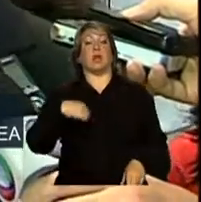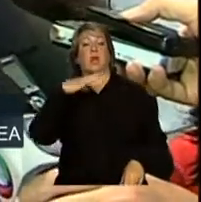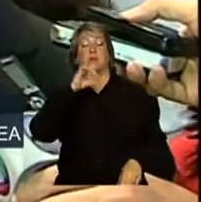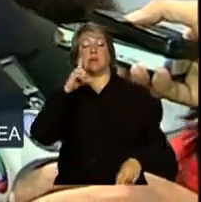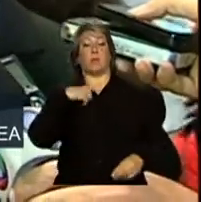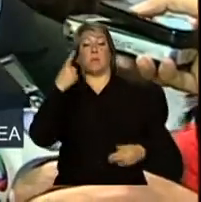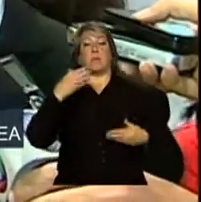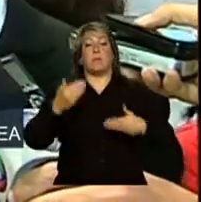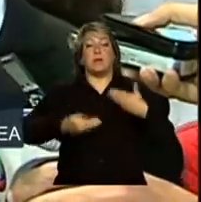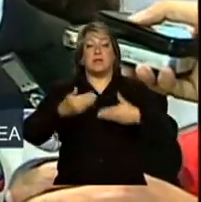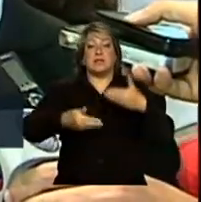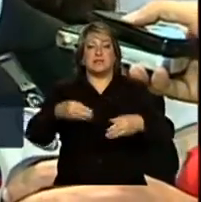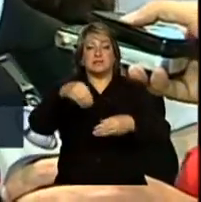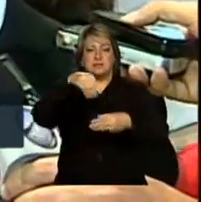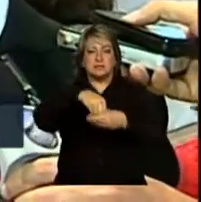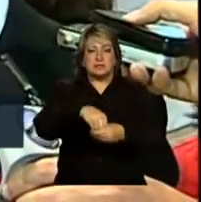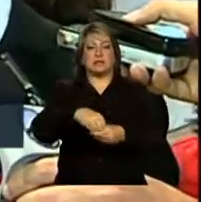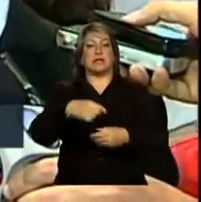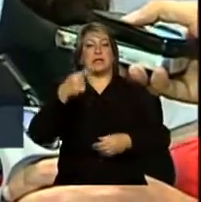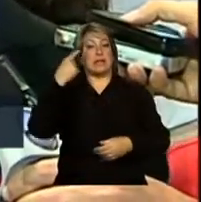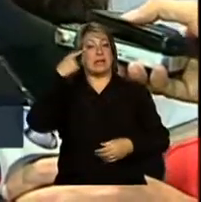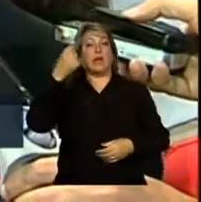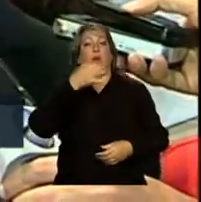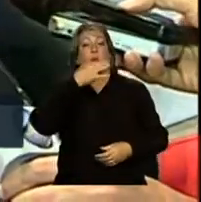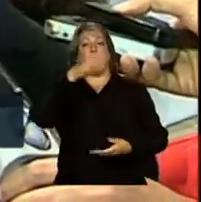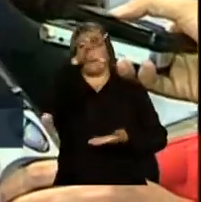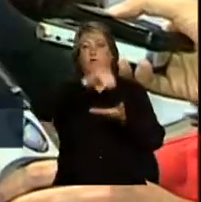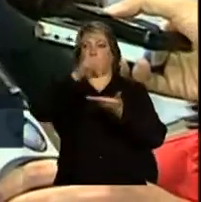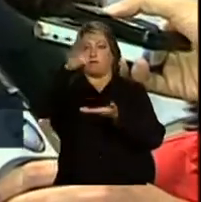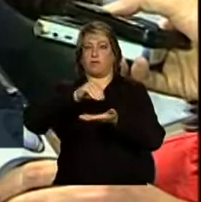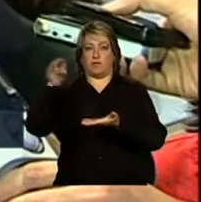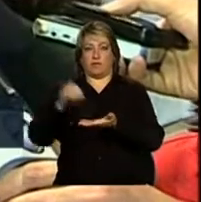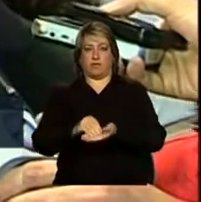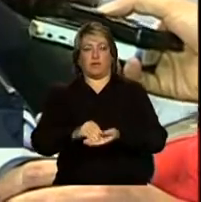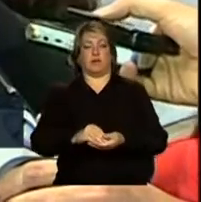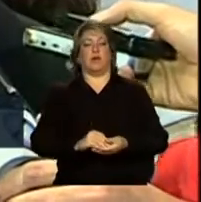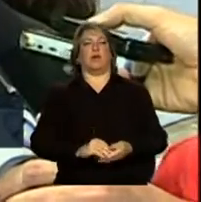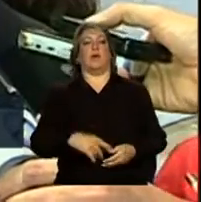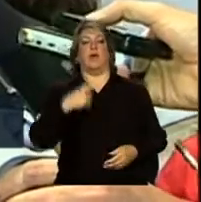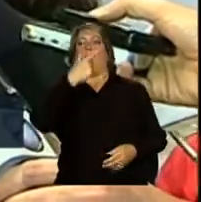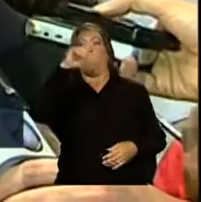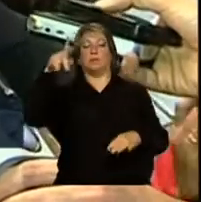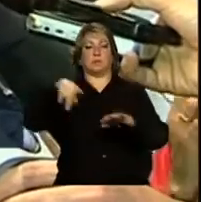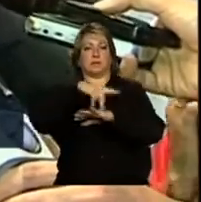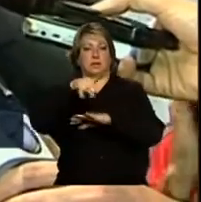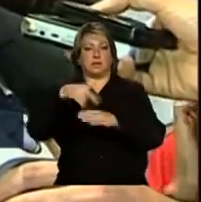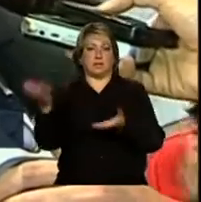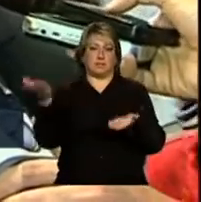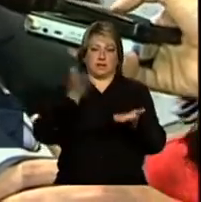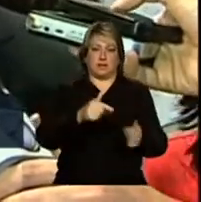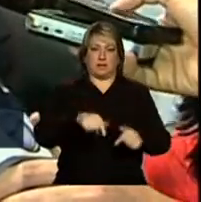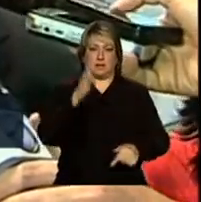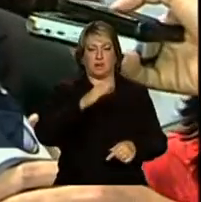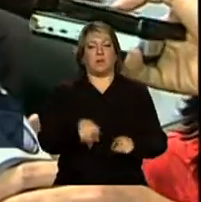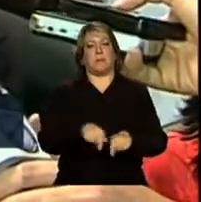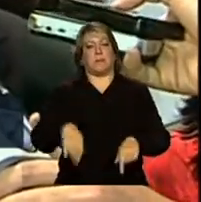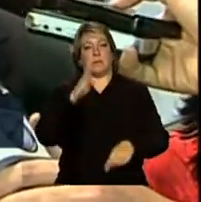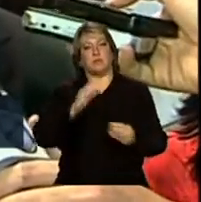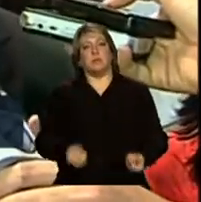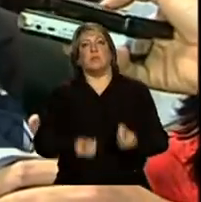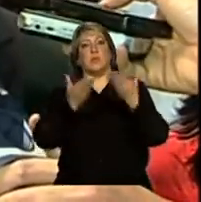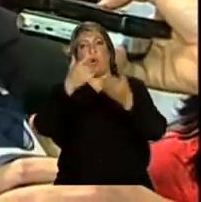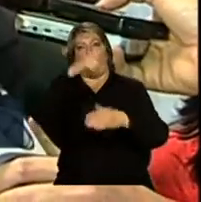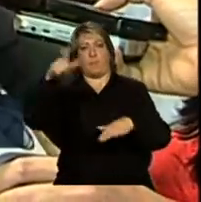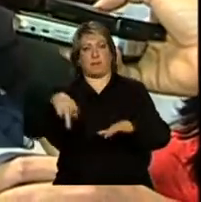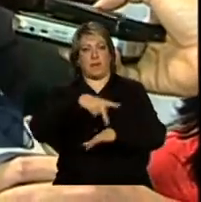de internacionalização, de trazer ideias de fora para o Brasil, exportar as ideias do Brasil para o exterior, mas o objetivo maior